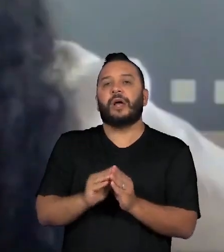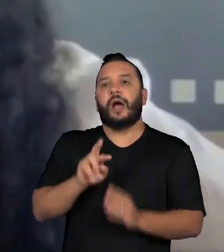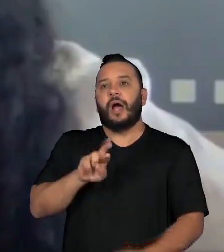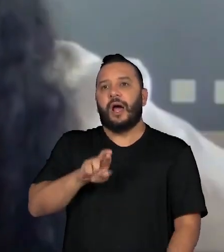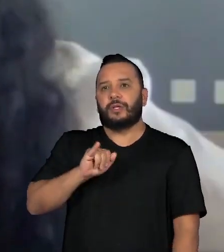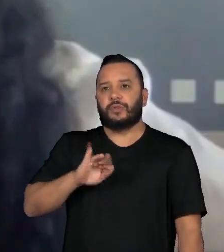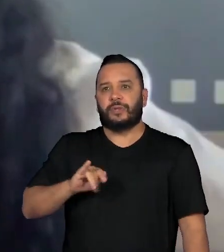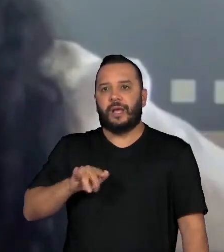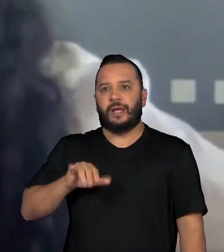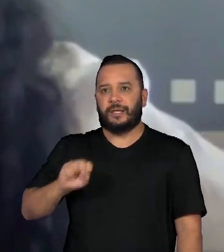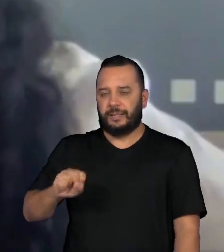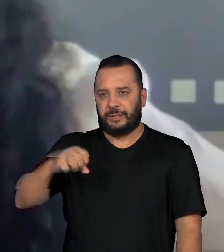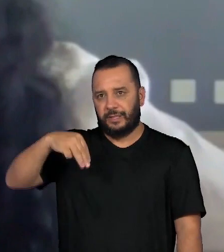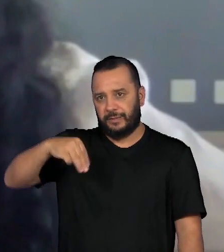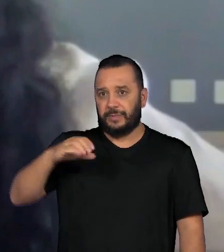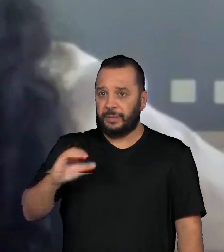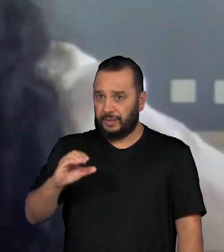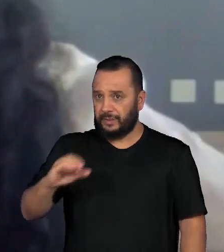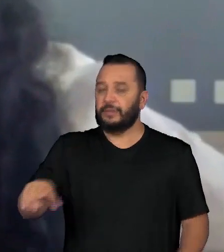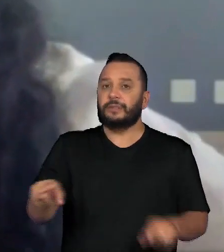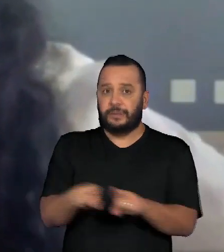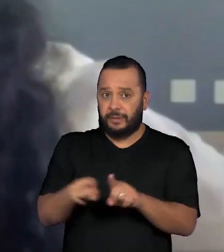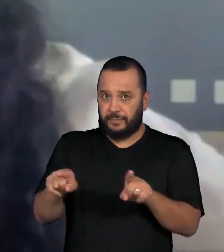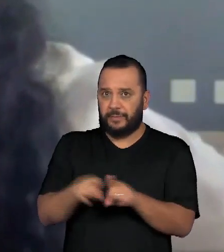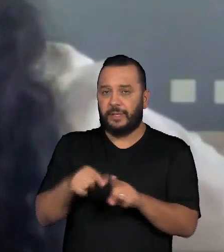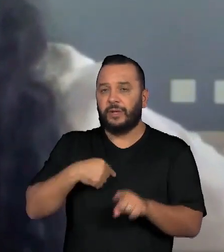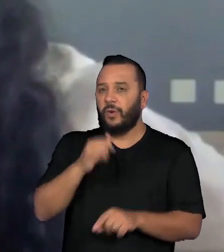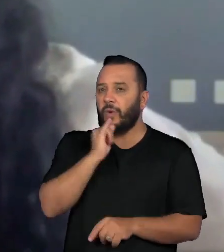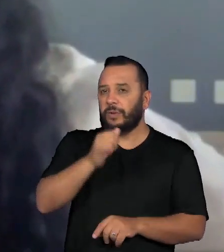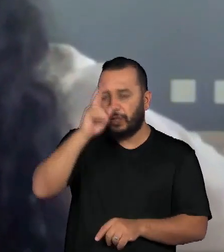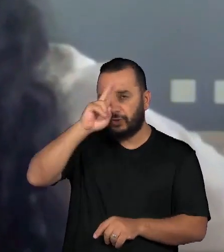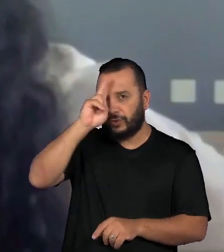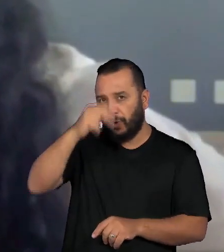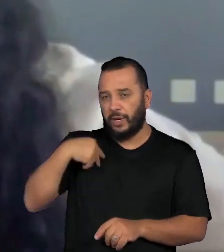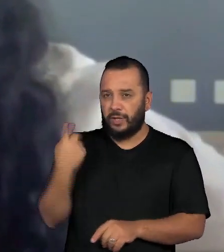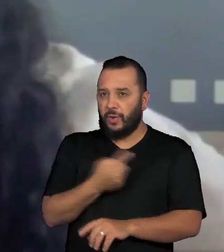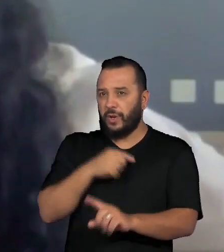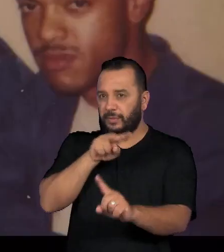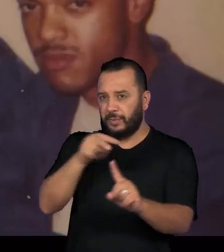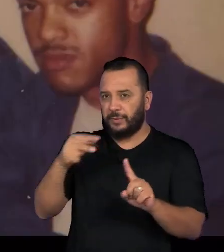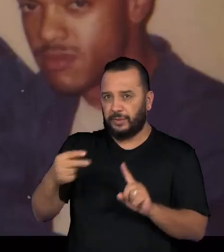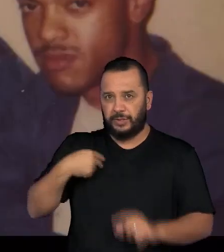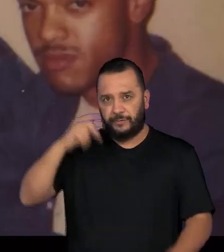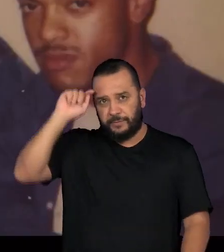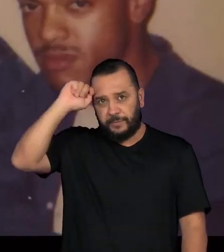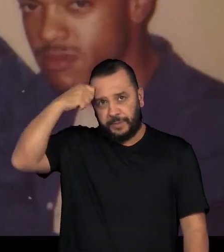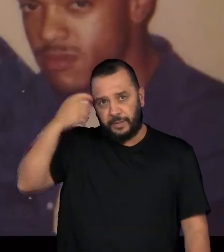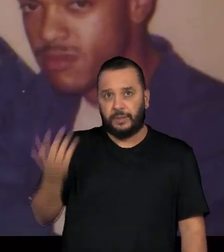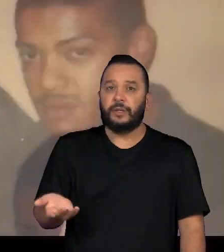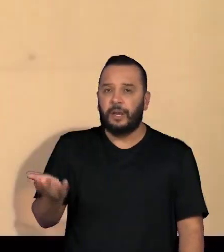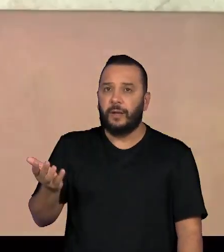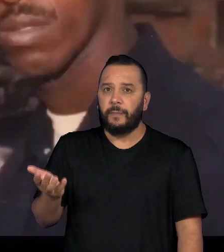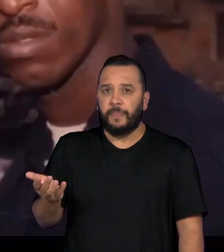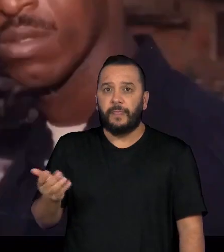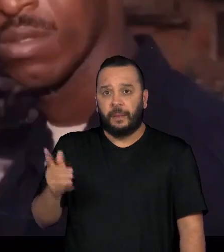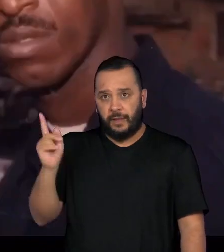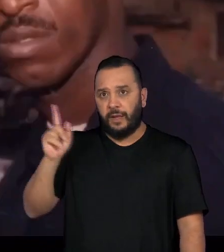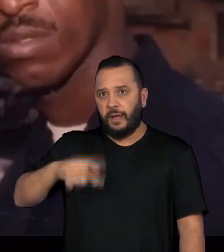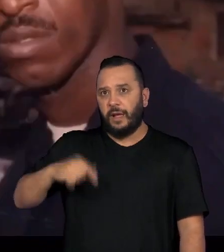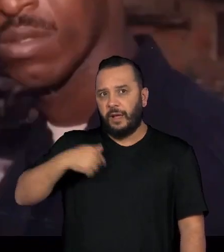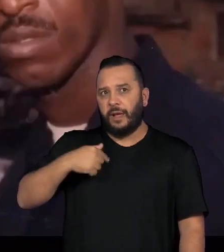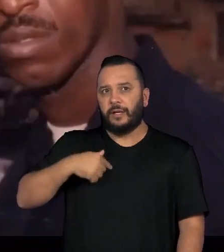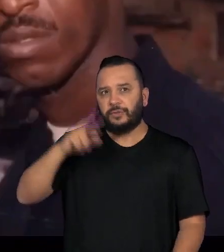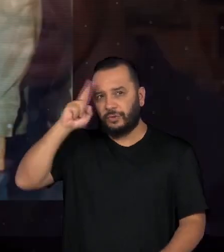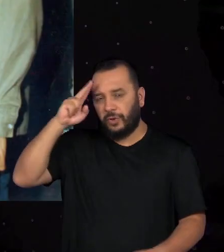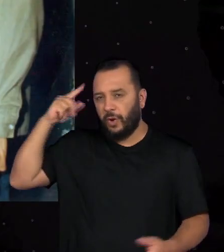né? Acho que o esforço também de a gente tentar contar a história um pouco da nossa perspectiva preta. 30 anos é o que eles têm de carreira, né? Mas a gente